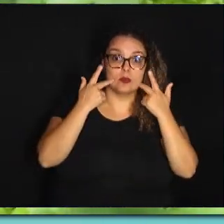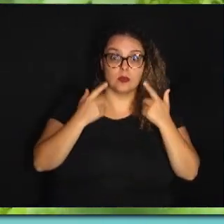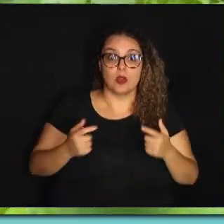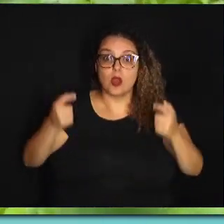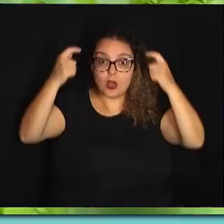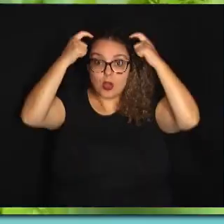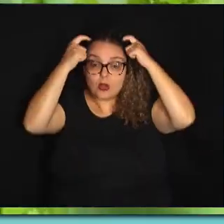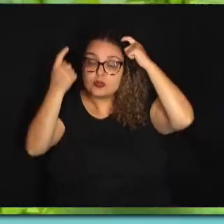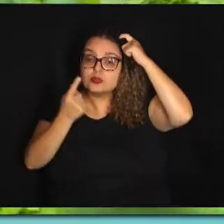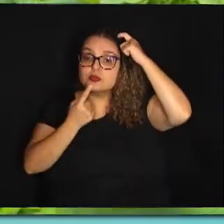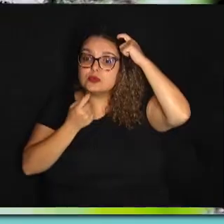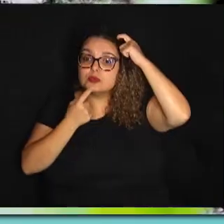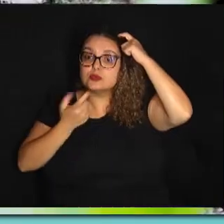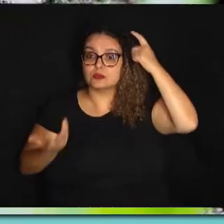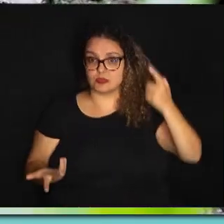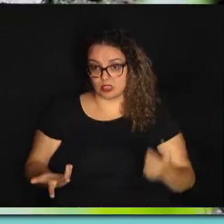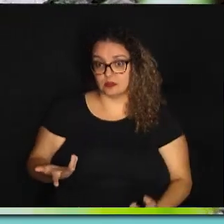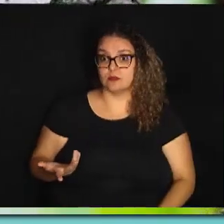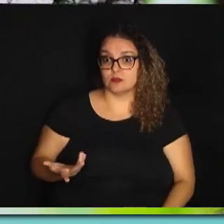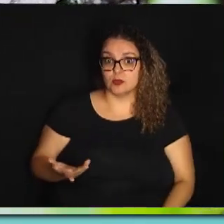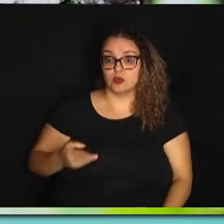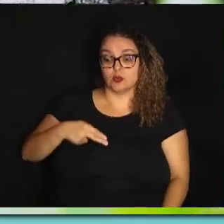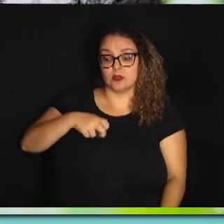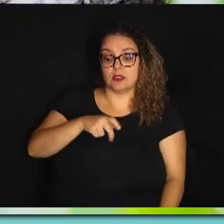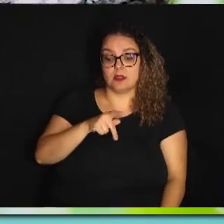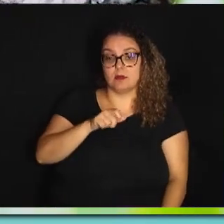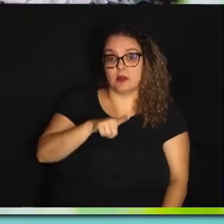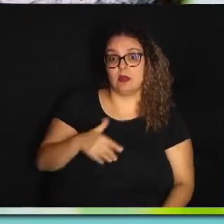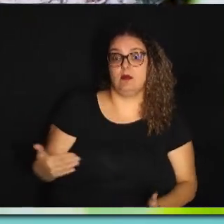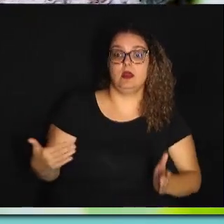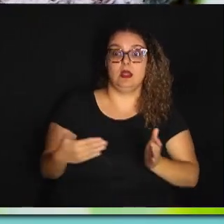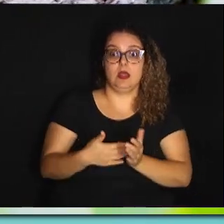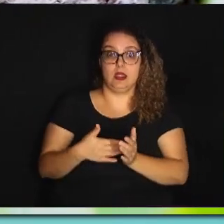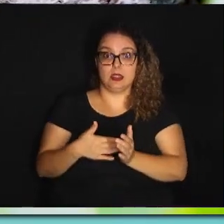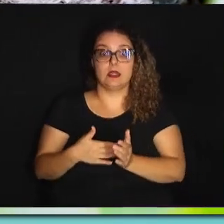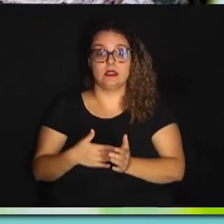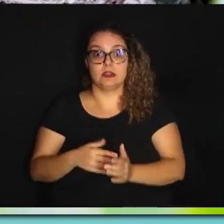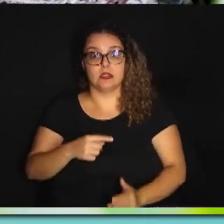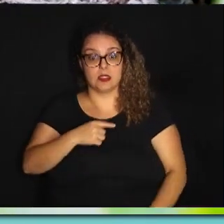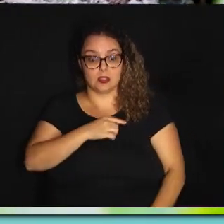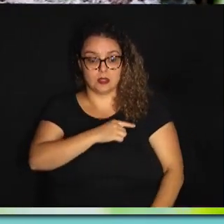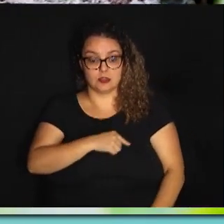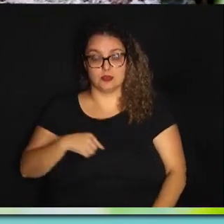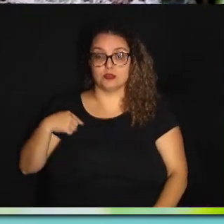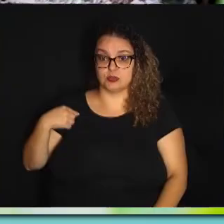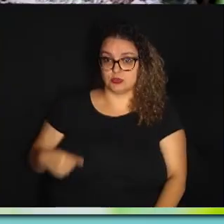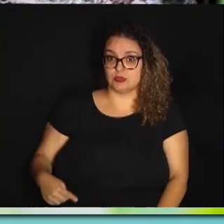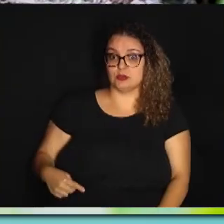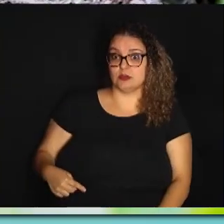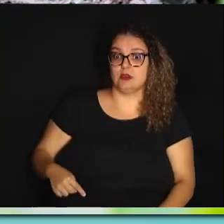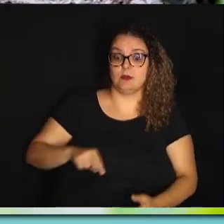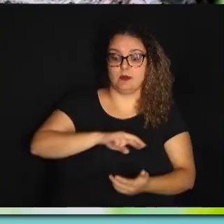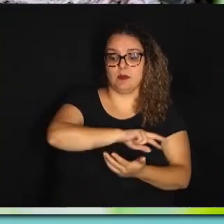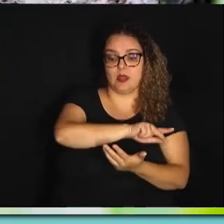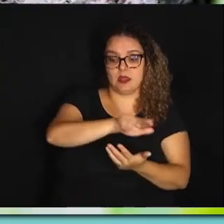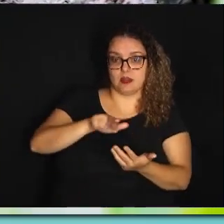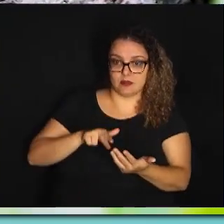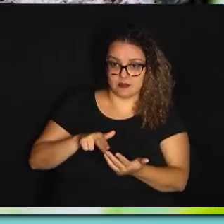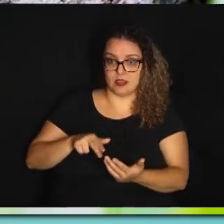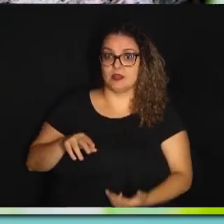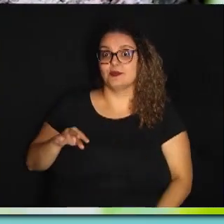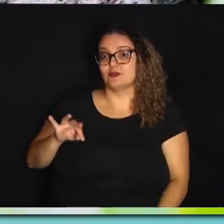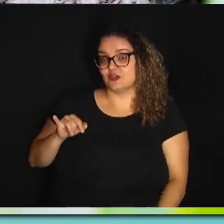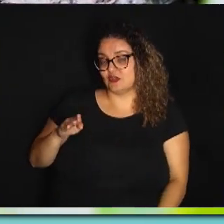seu habitat natural. O panda vermelho habita áreas desde o oeste do Nepal até as regiões ocidentais chinesas de